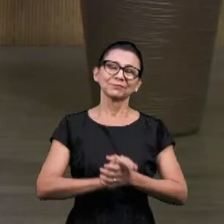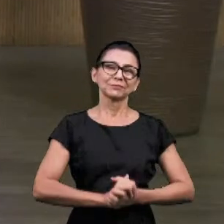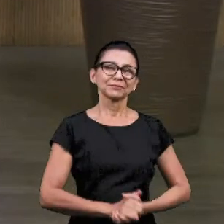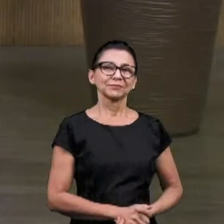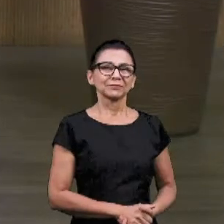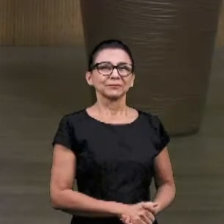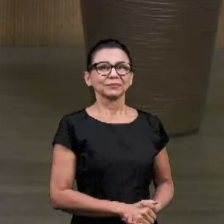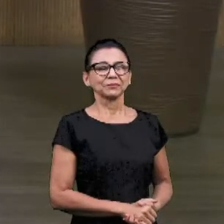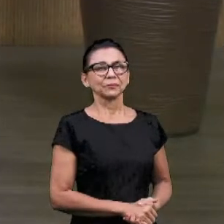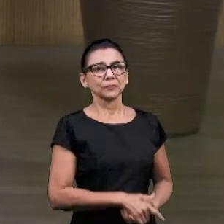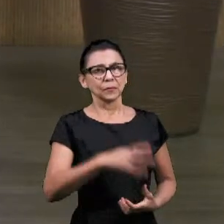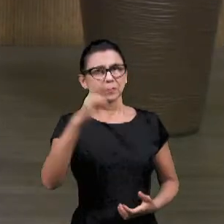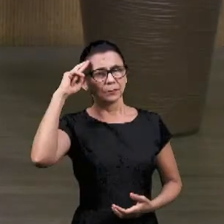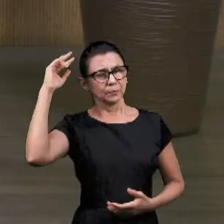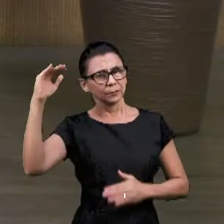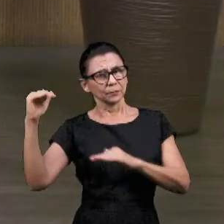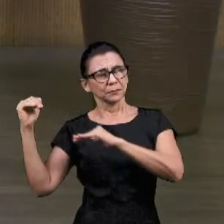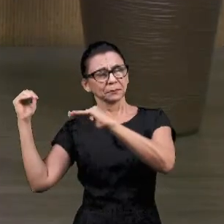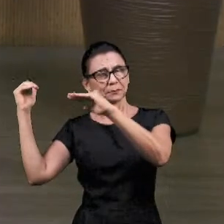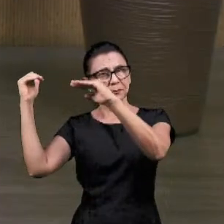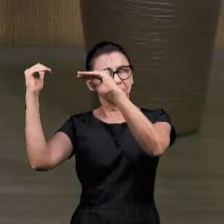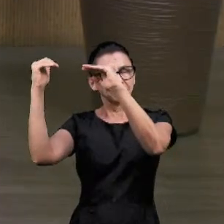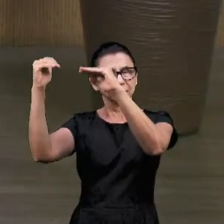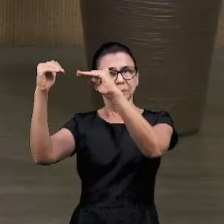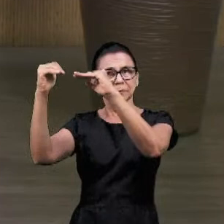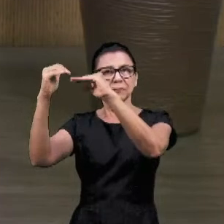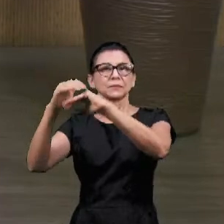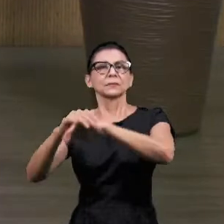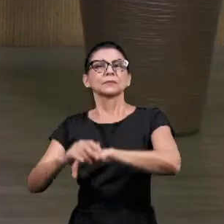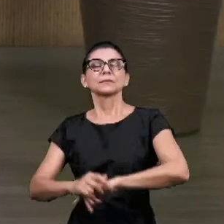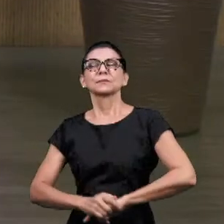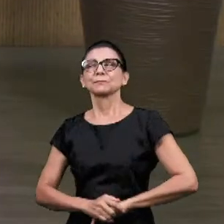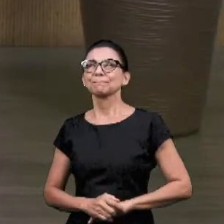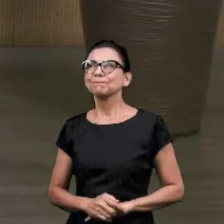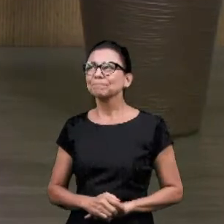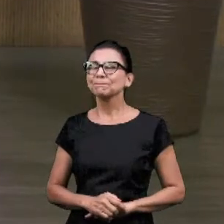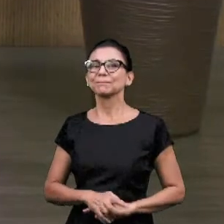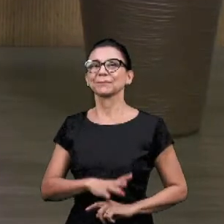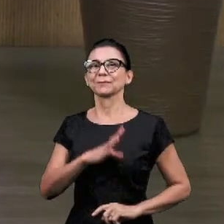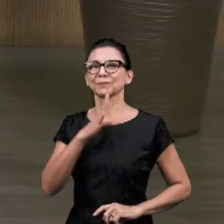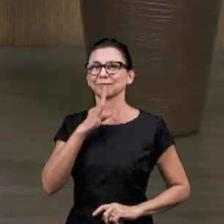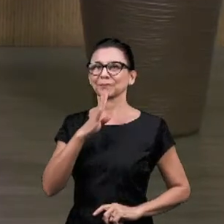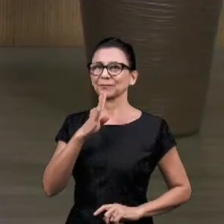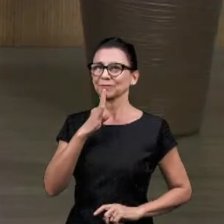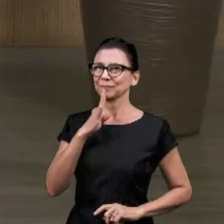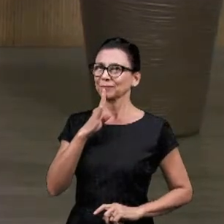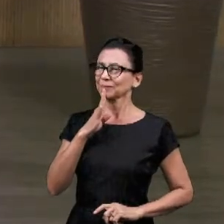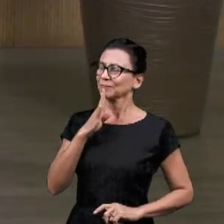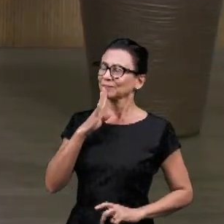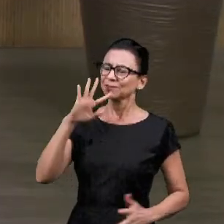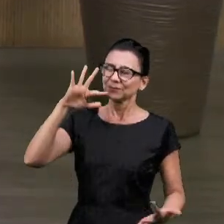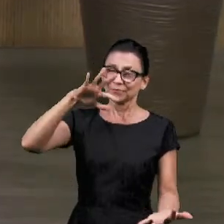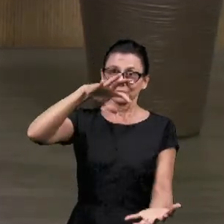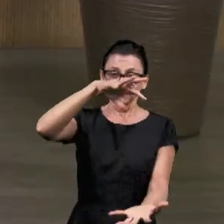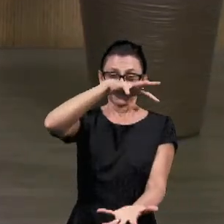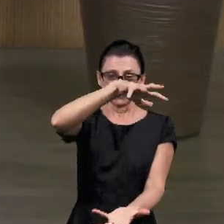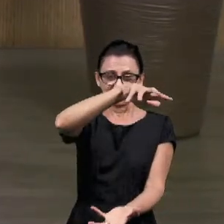que é Senhor dos Senhores, aquele que conhece do universo